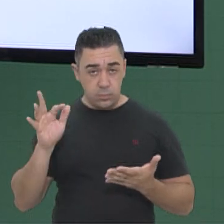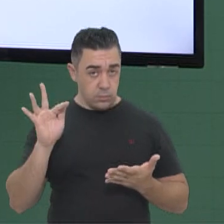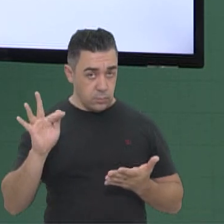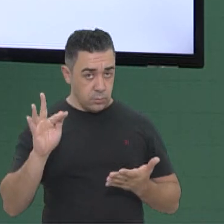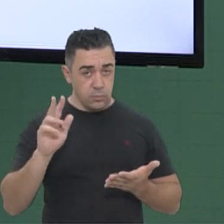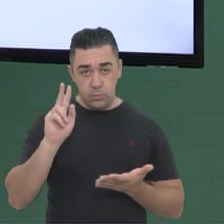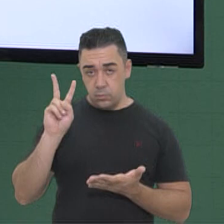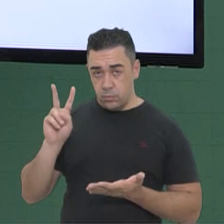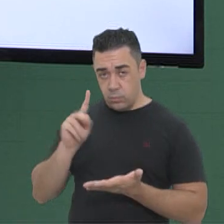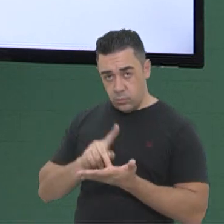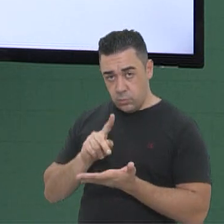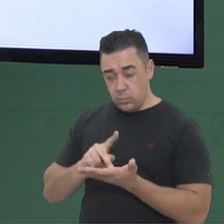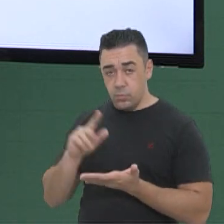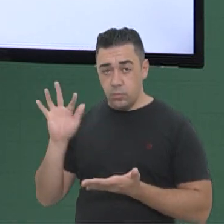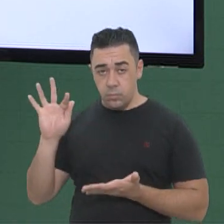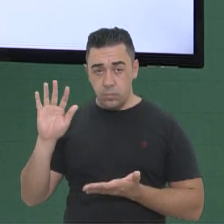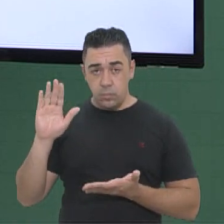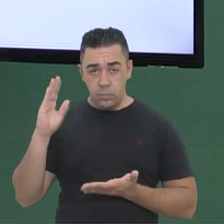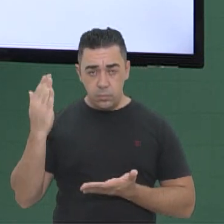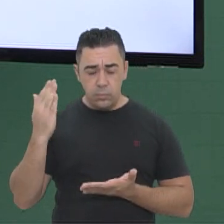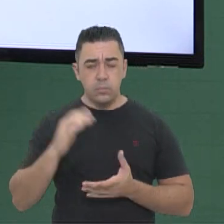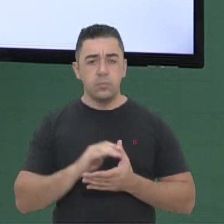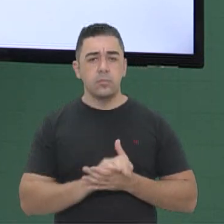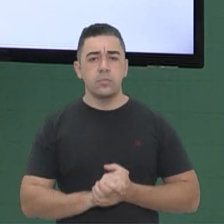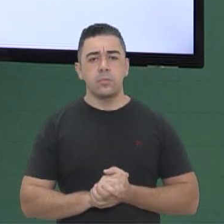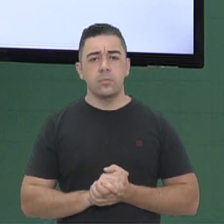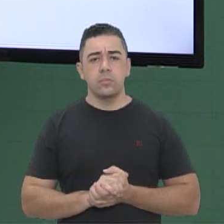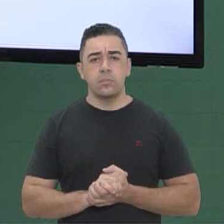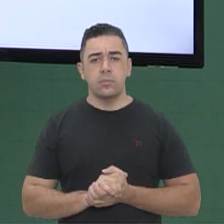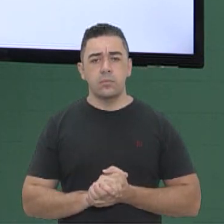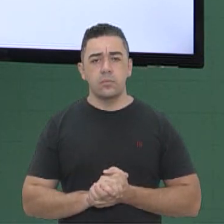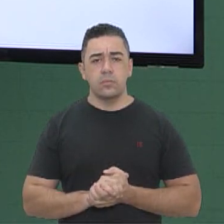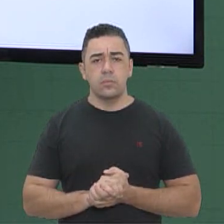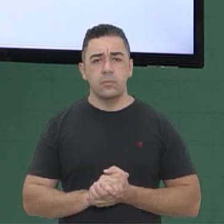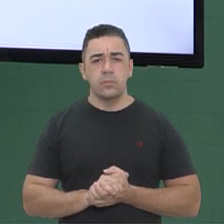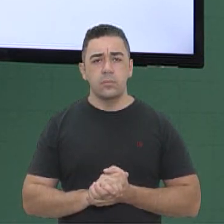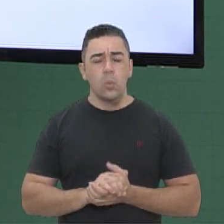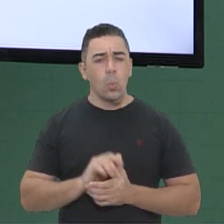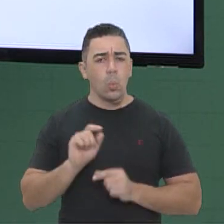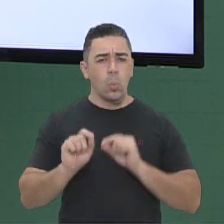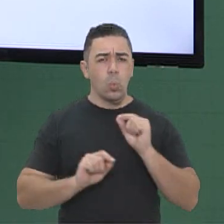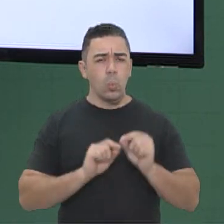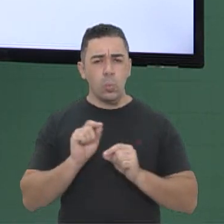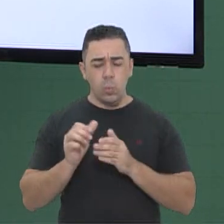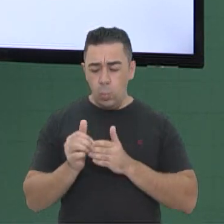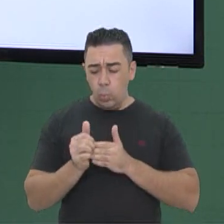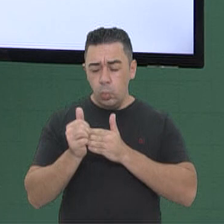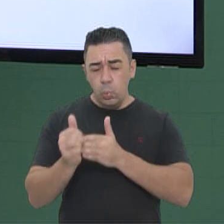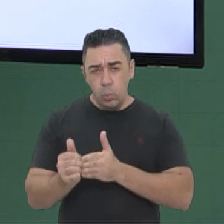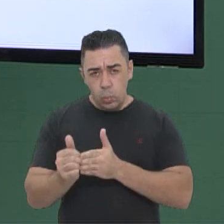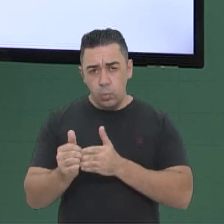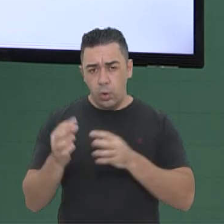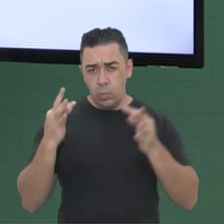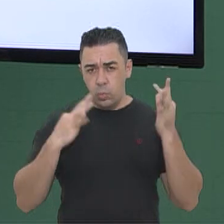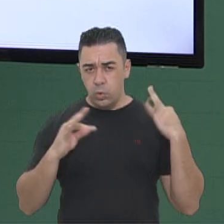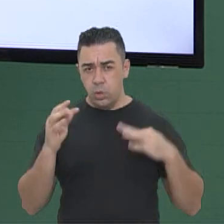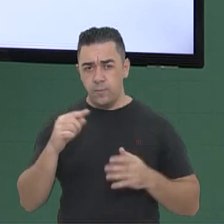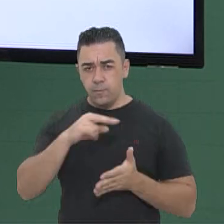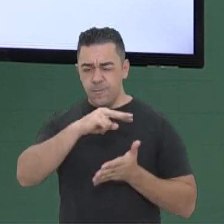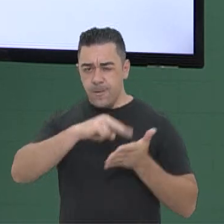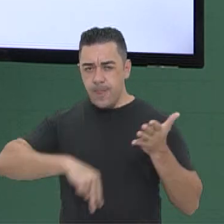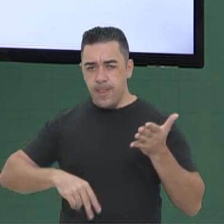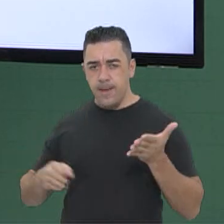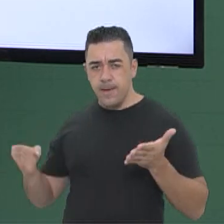las informações abaixo a respeito de la guia turística. Eu vou dar um tempo para vocês